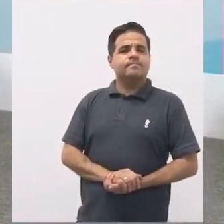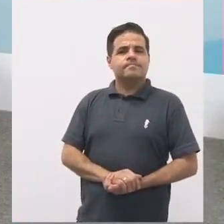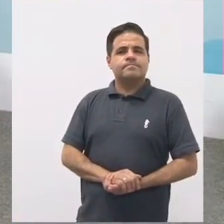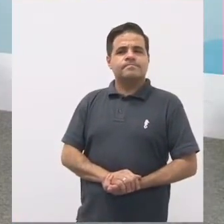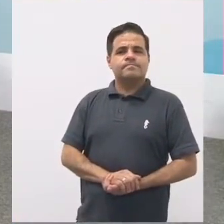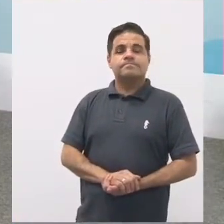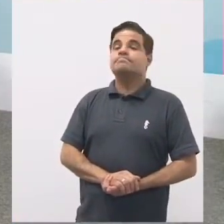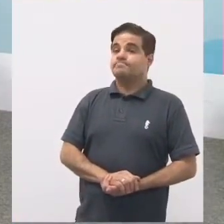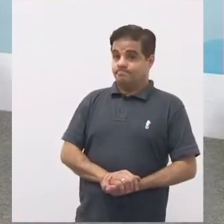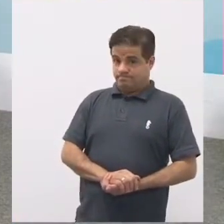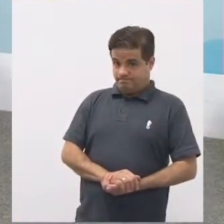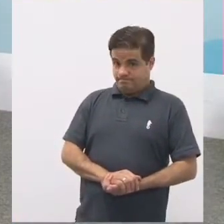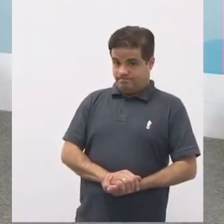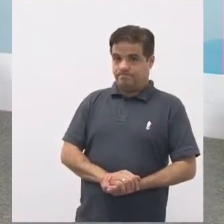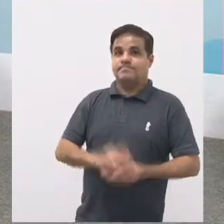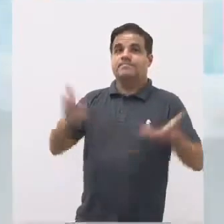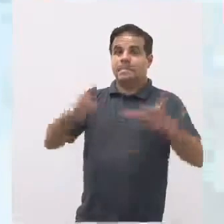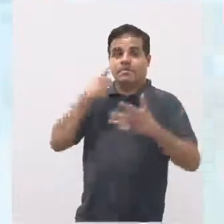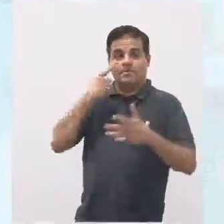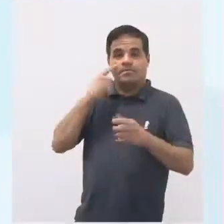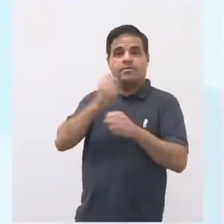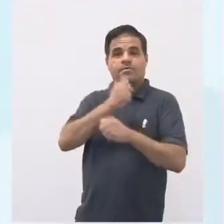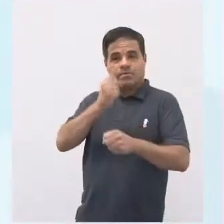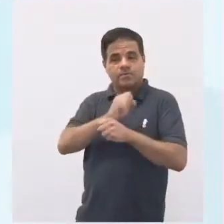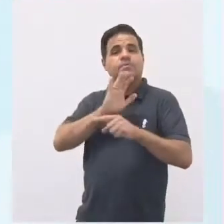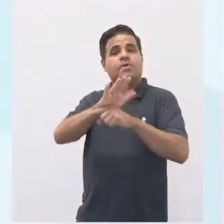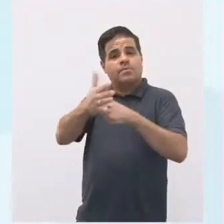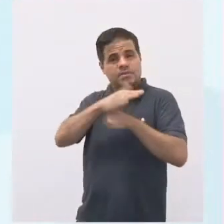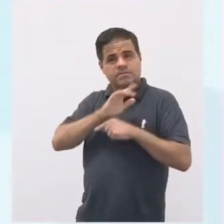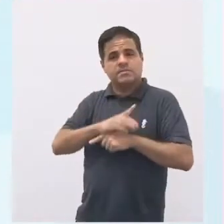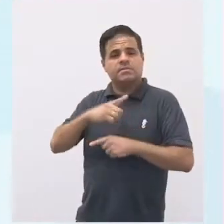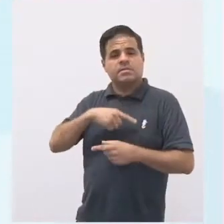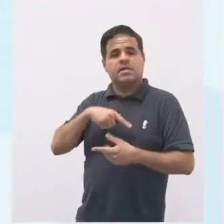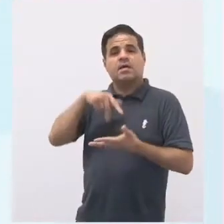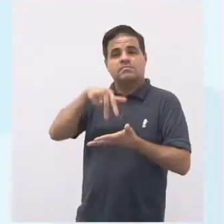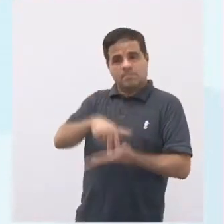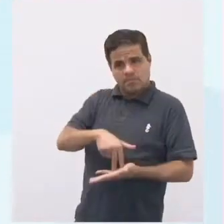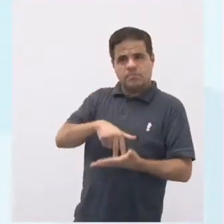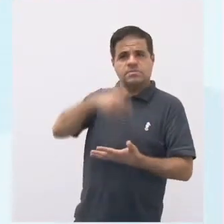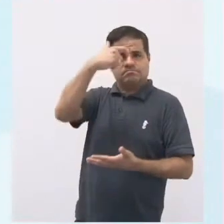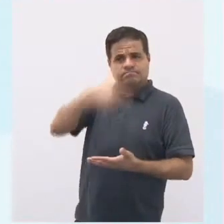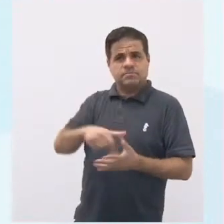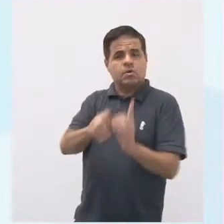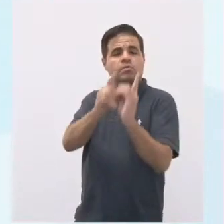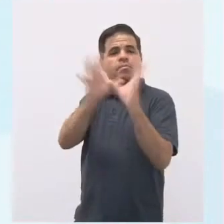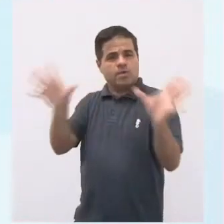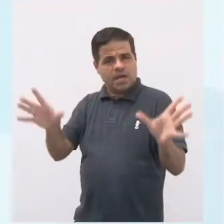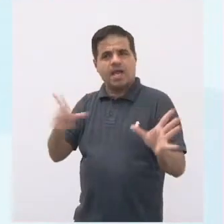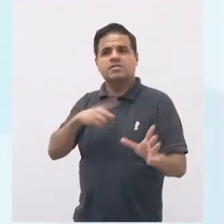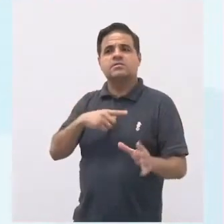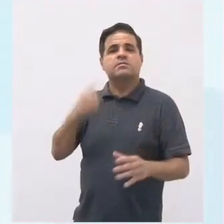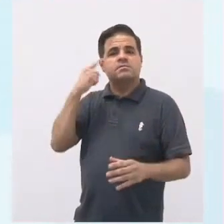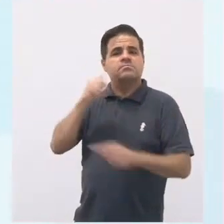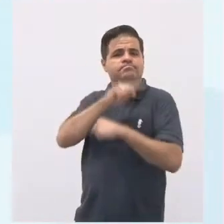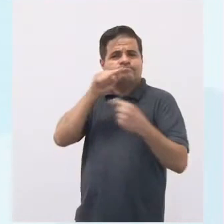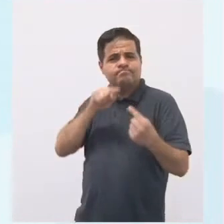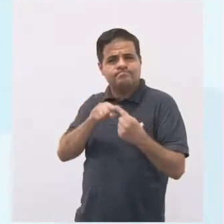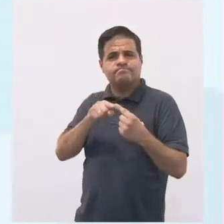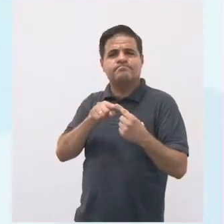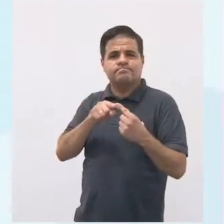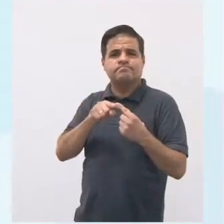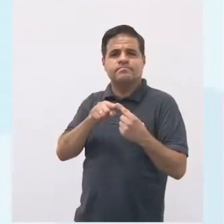Como nós vamos ver aqui na questão da construção colaborativa, também é uma construção democrática, tá? Que tem o papel de definir uma